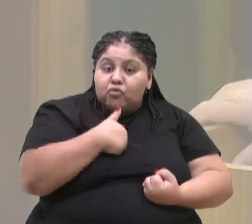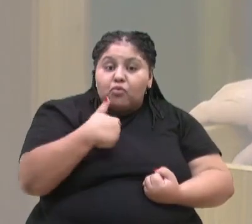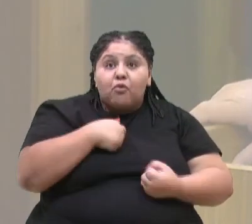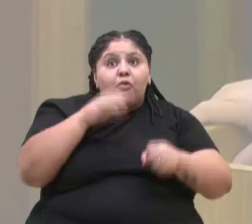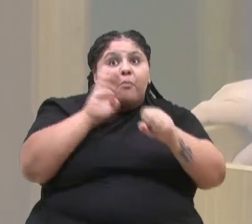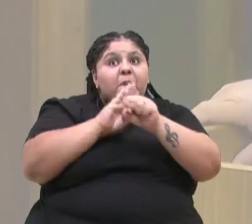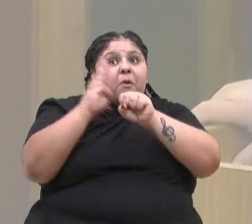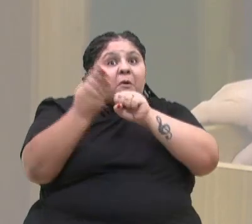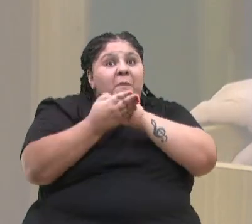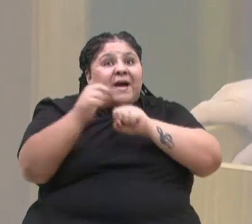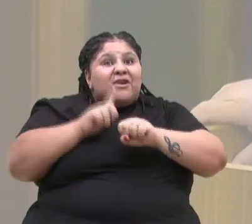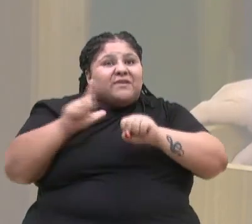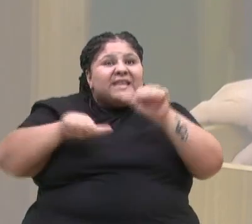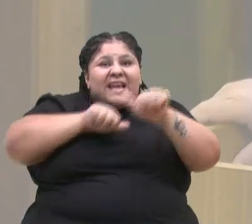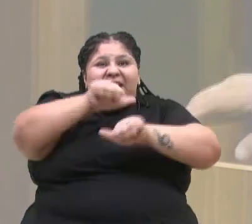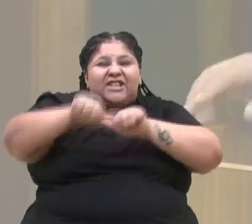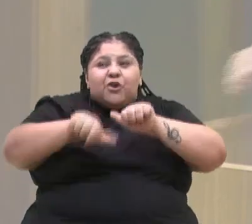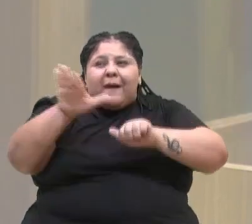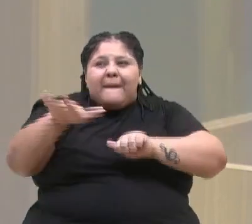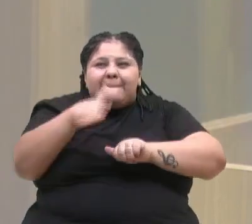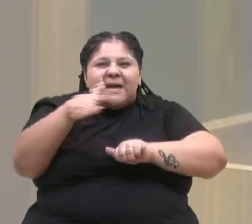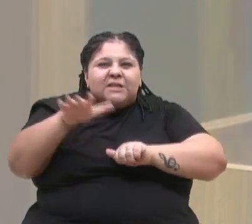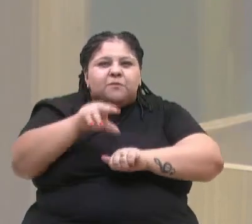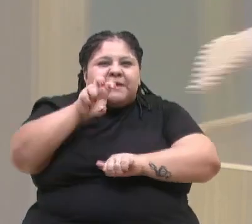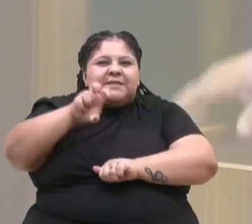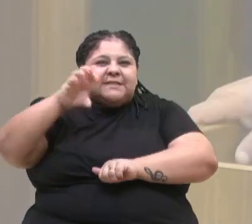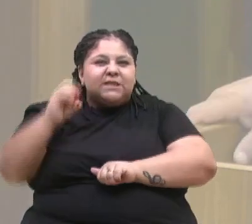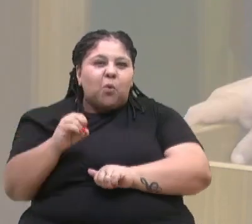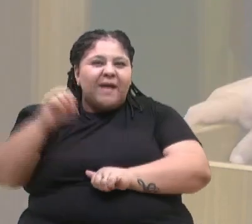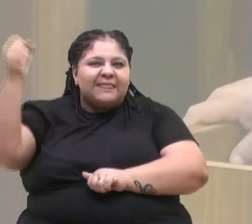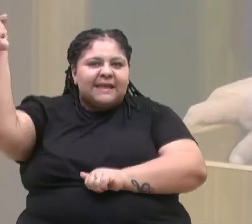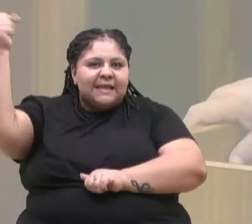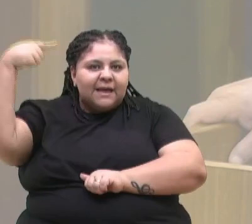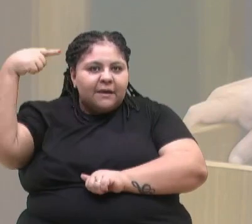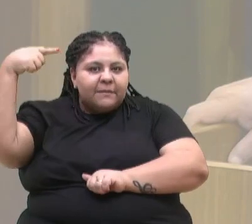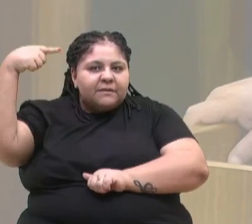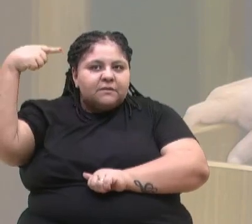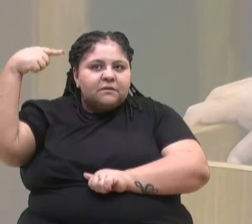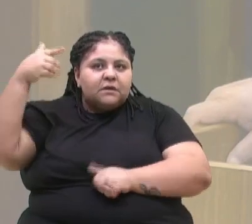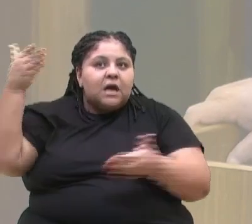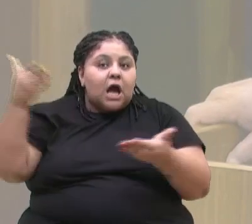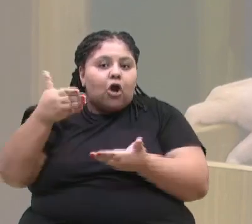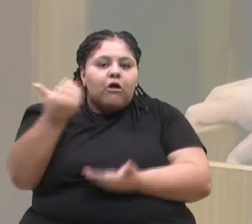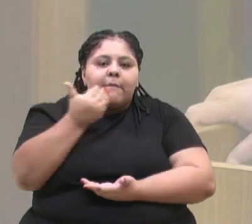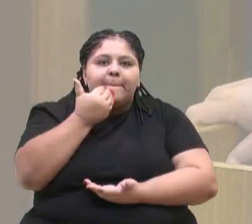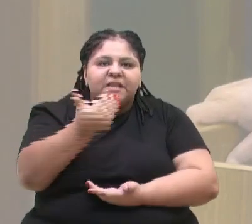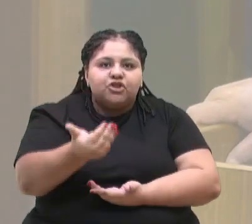Achei bastante. Agora, quando vai ter uma concentrada, tem lâmpada que nós estamos pedindo lá,